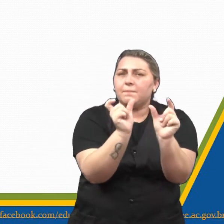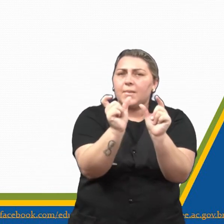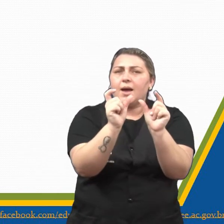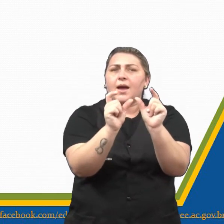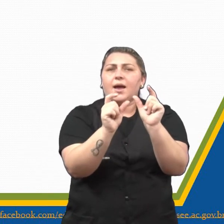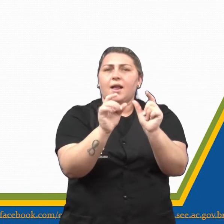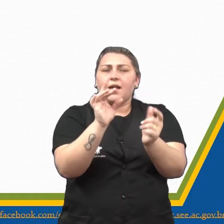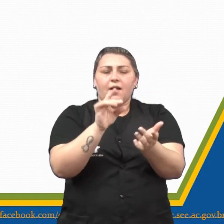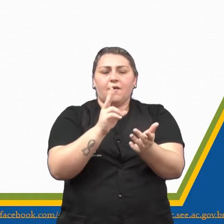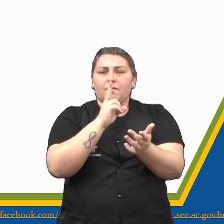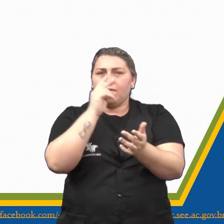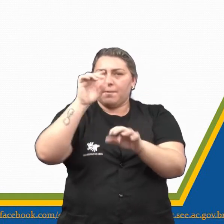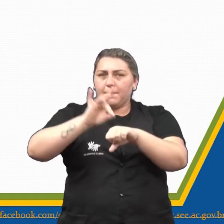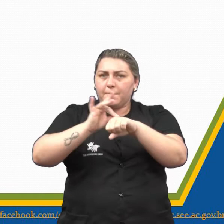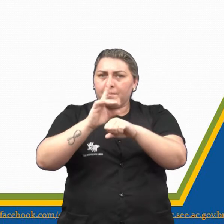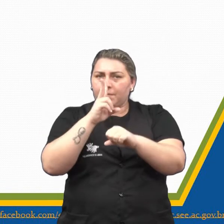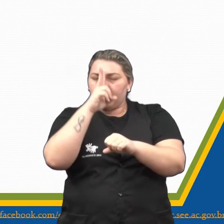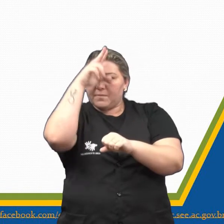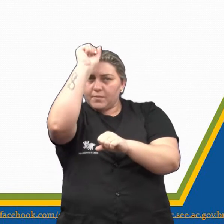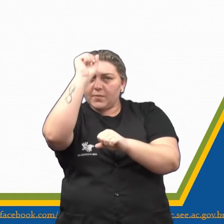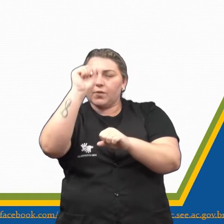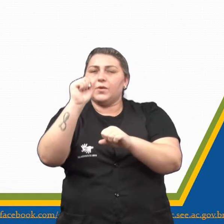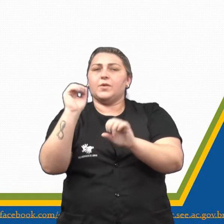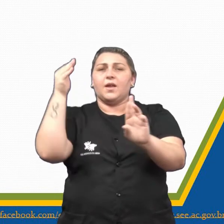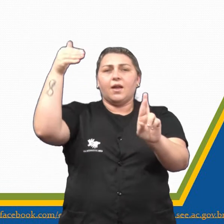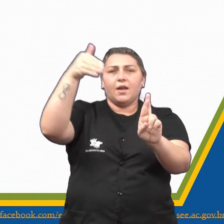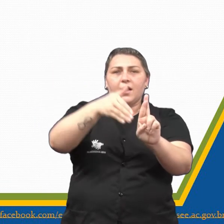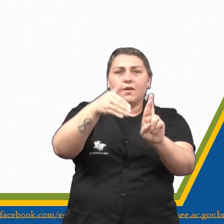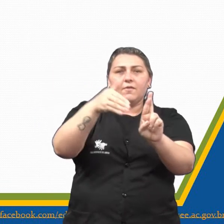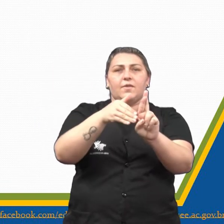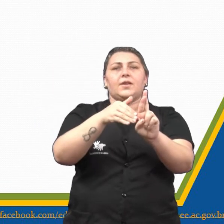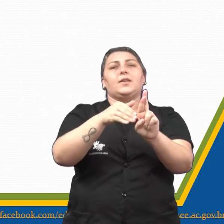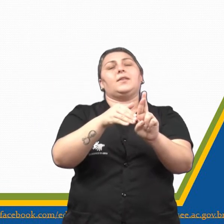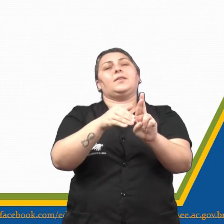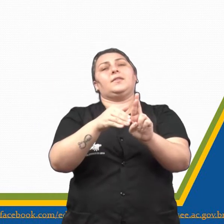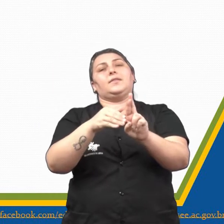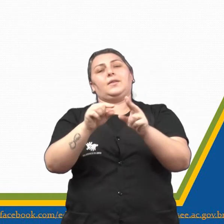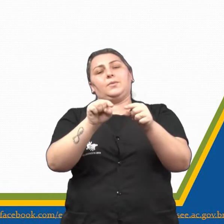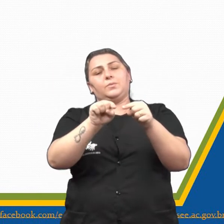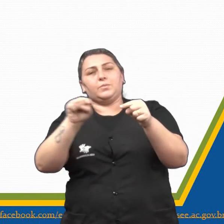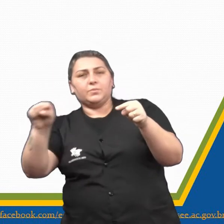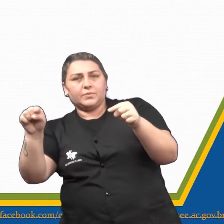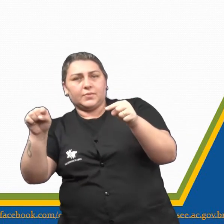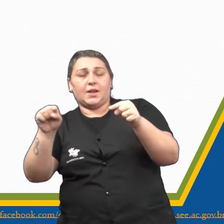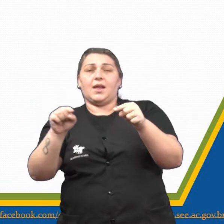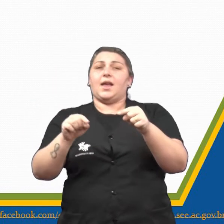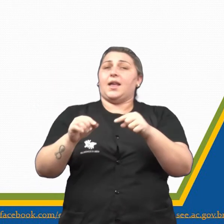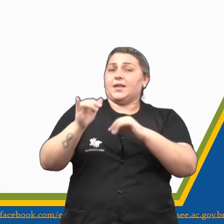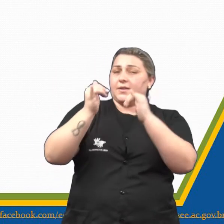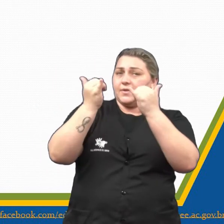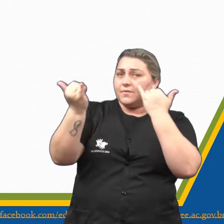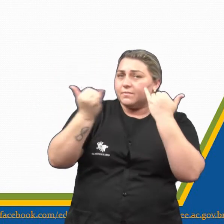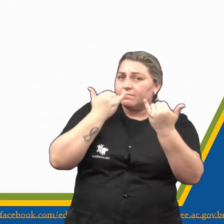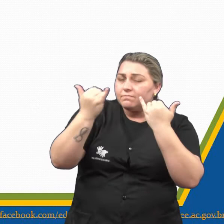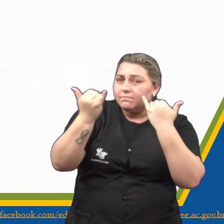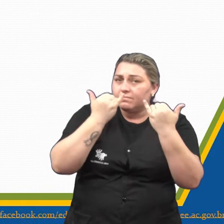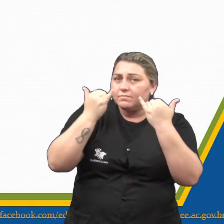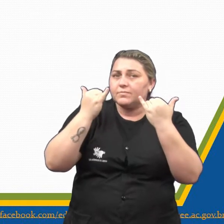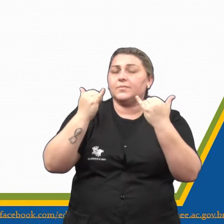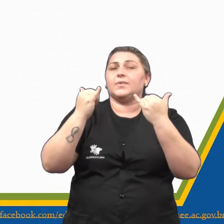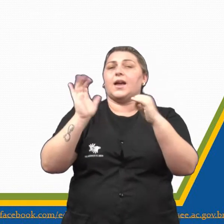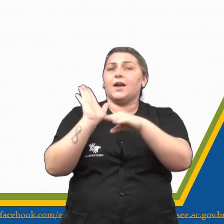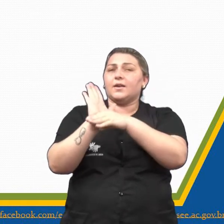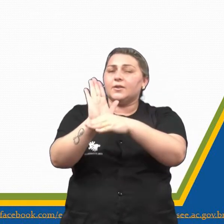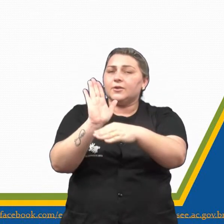negrito ou itálico, cabeçalhos, referências bibliográficas, reticências. Essas informações complementam as